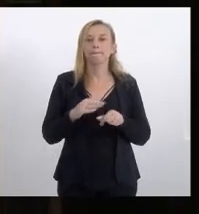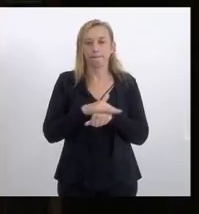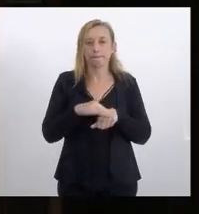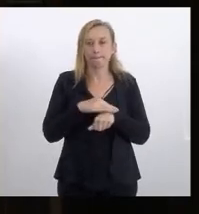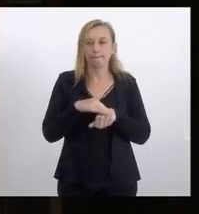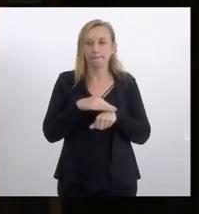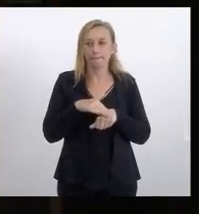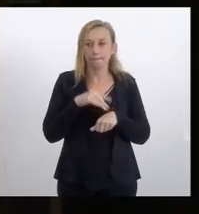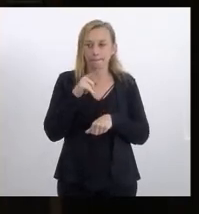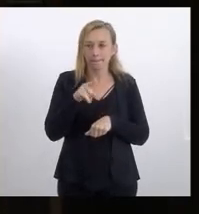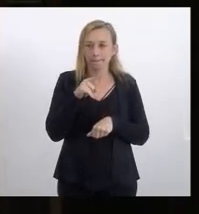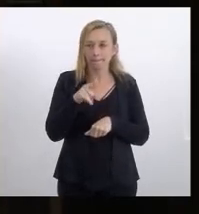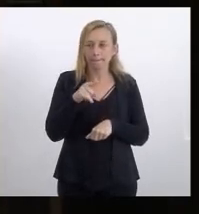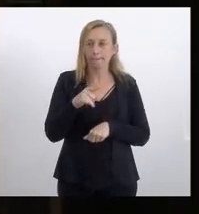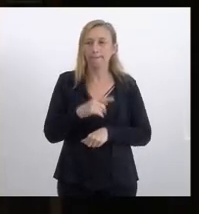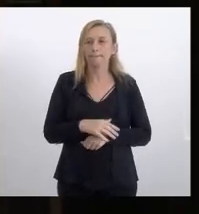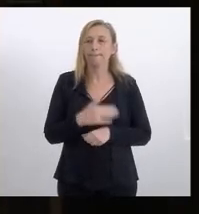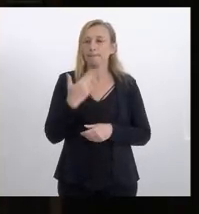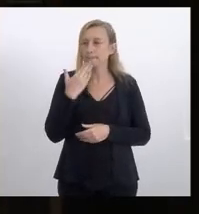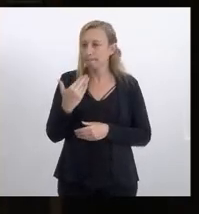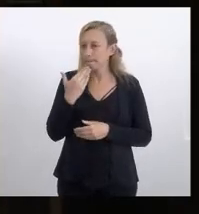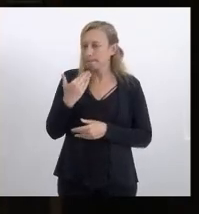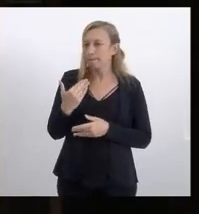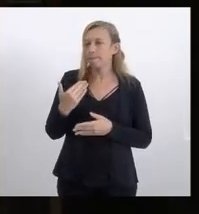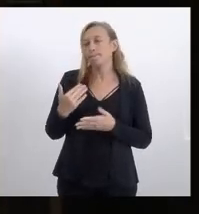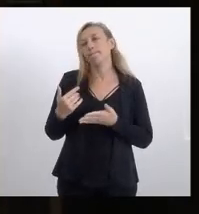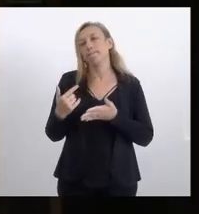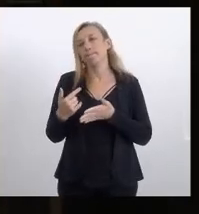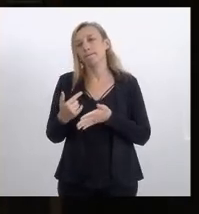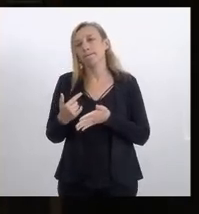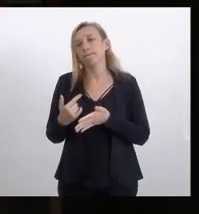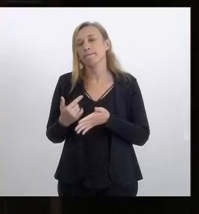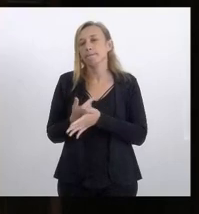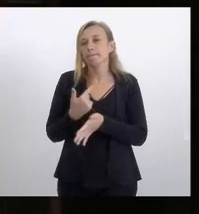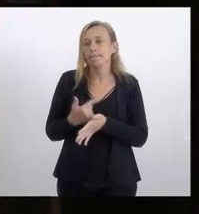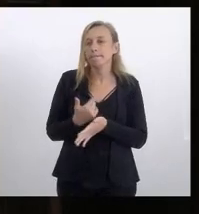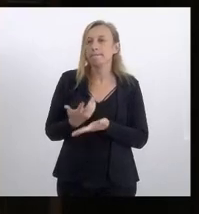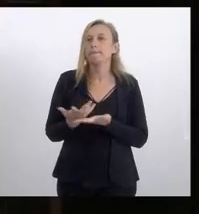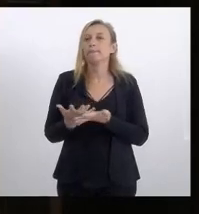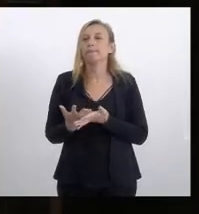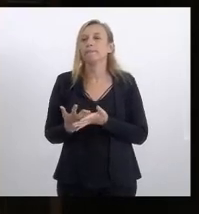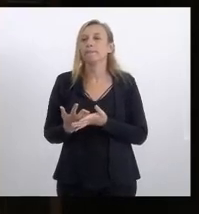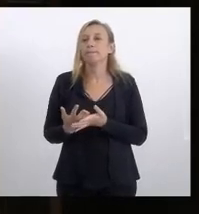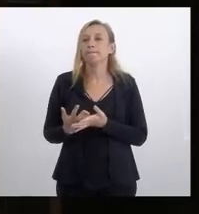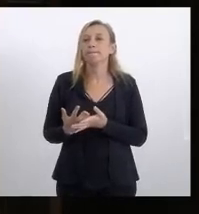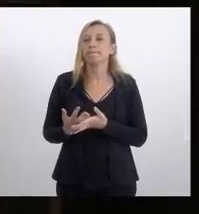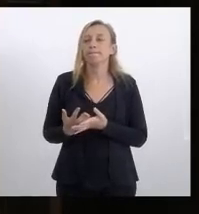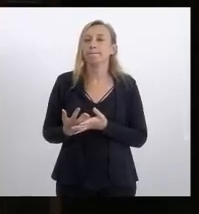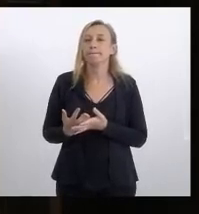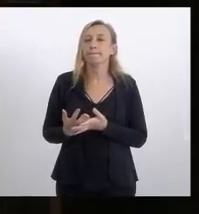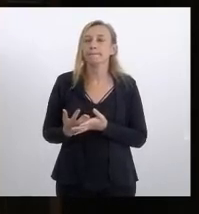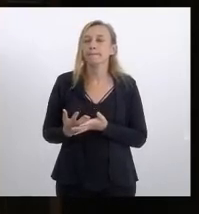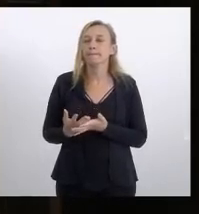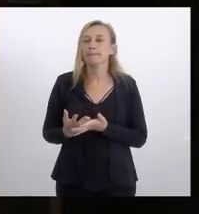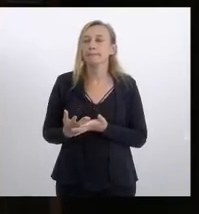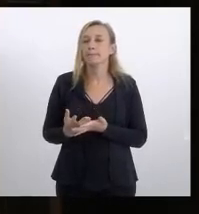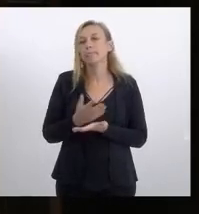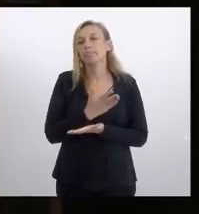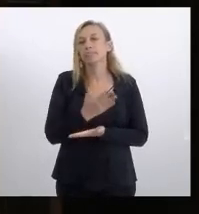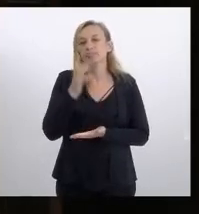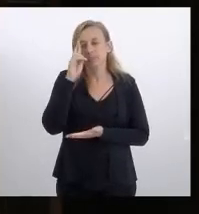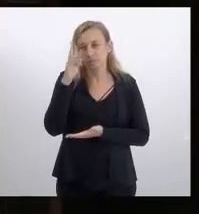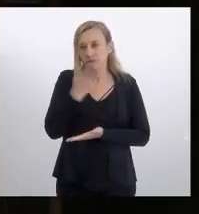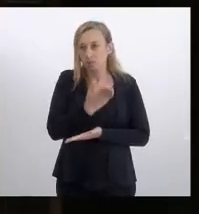conversando né foi foi nos pedir algumas sugestões tal enfim E é aonde se o senhor eixo